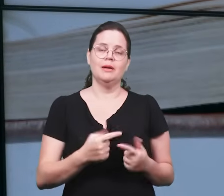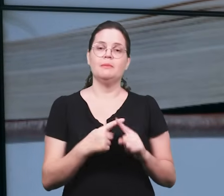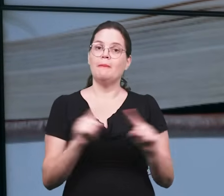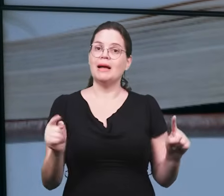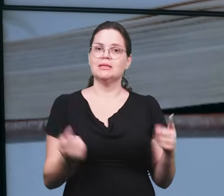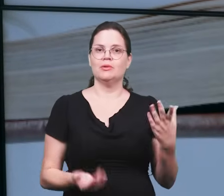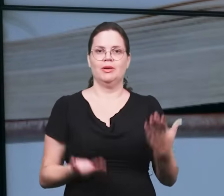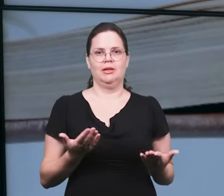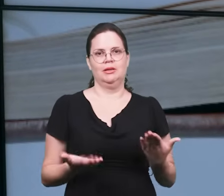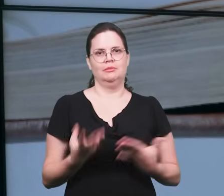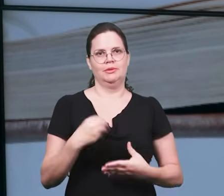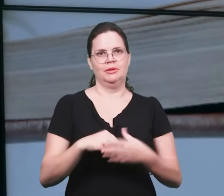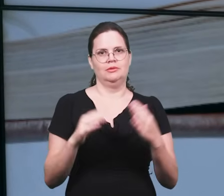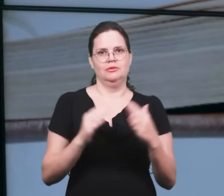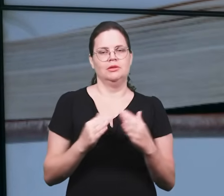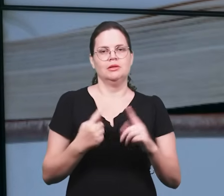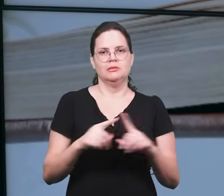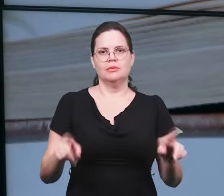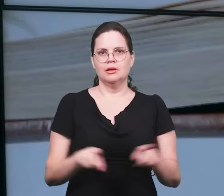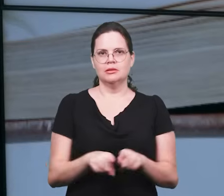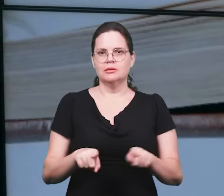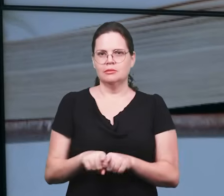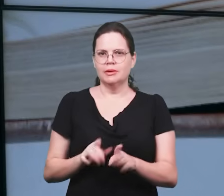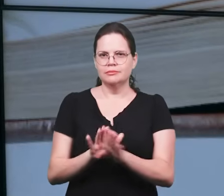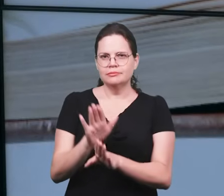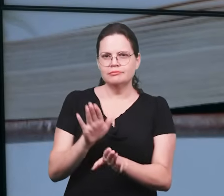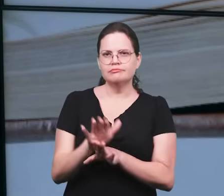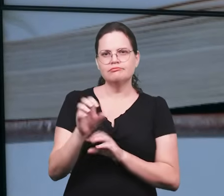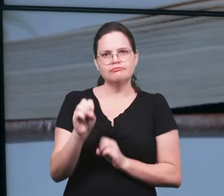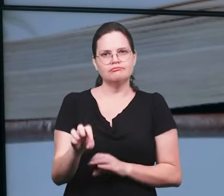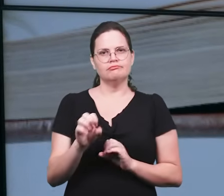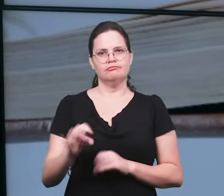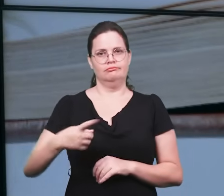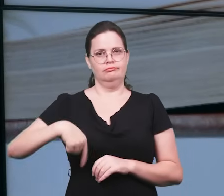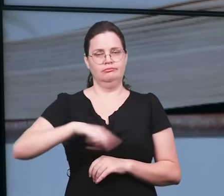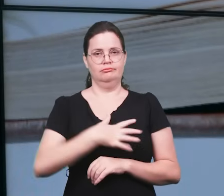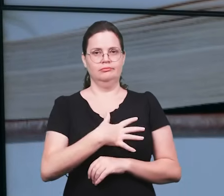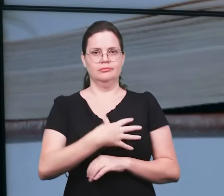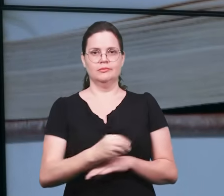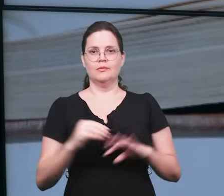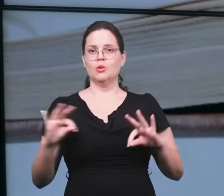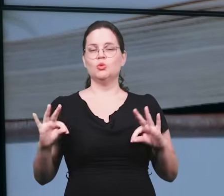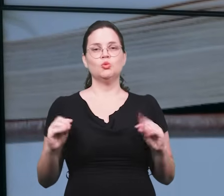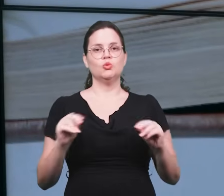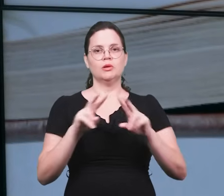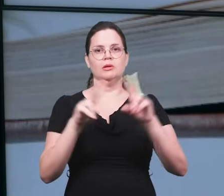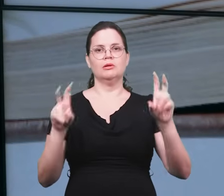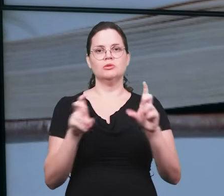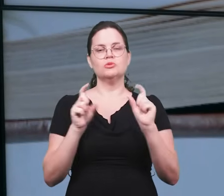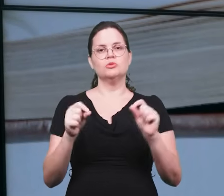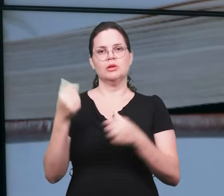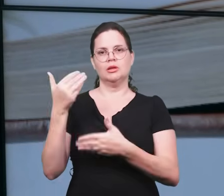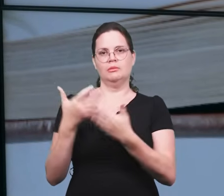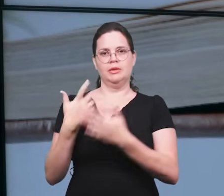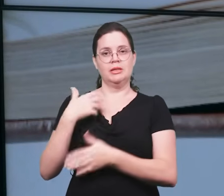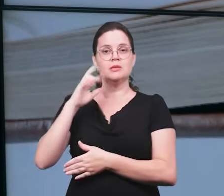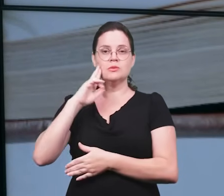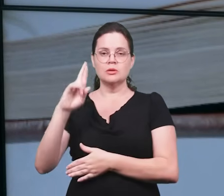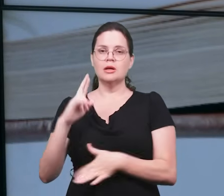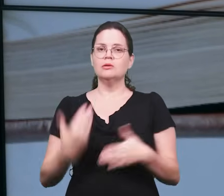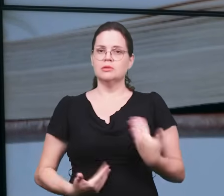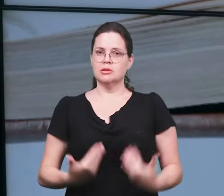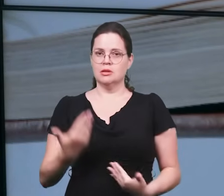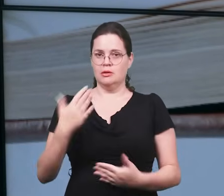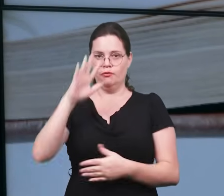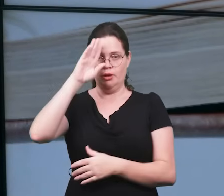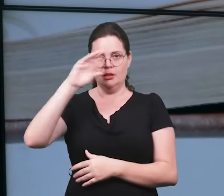mais com relação à orientação dos nossos filhos naquilo que é a disciplina de servir ao Senhor.